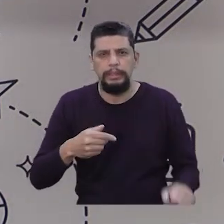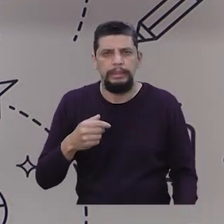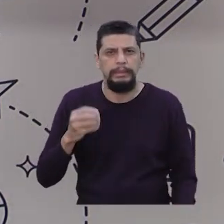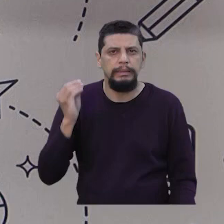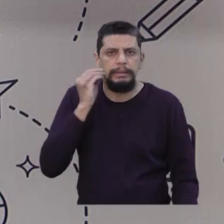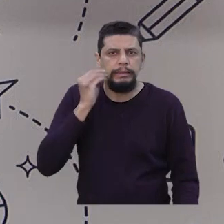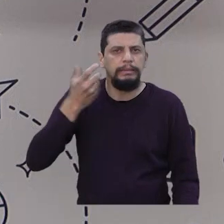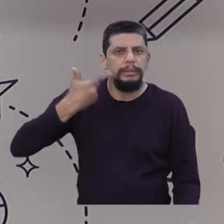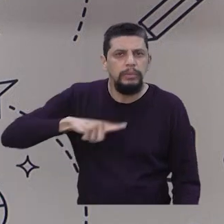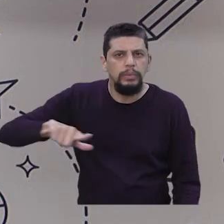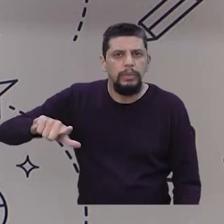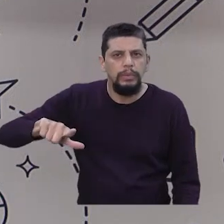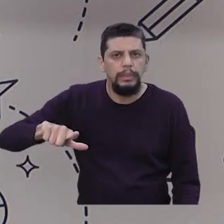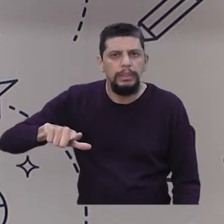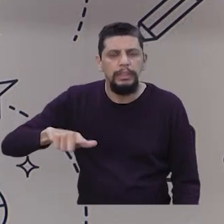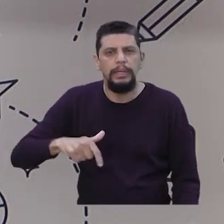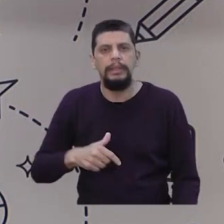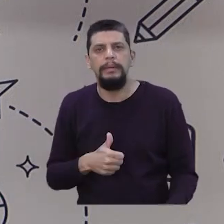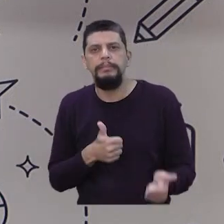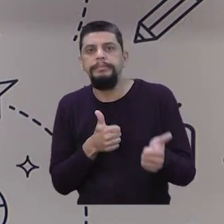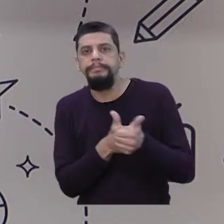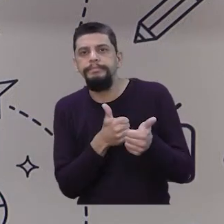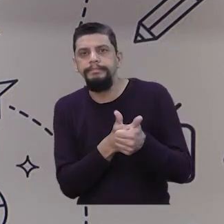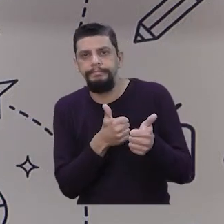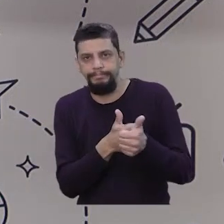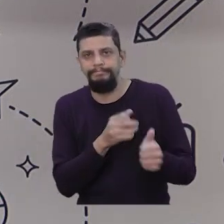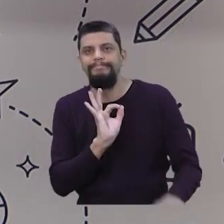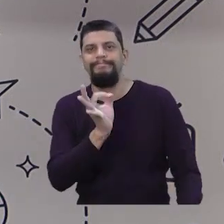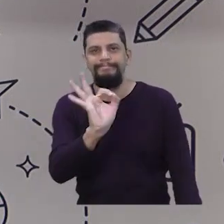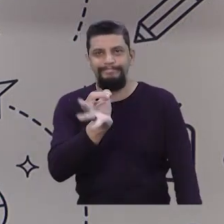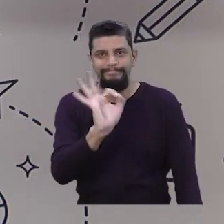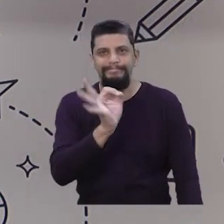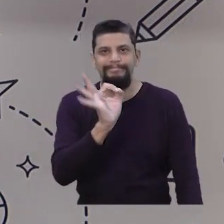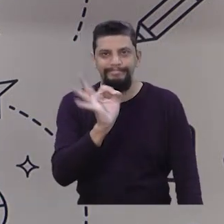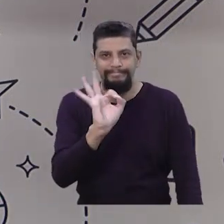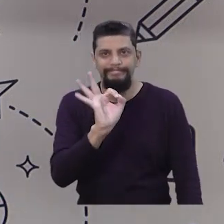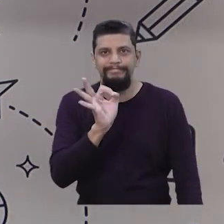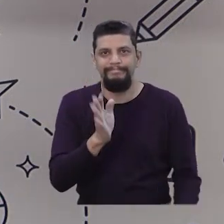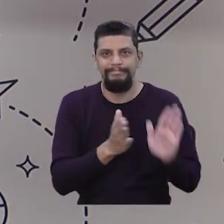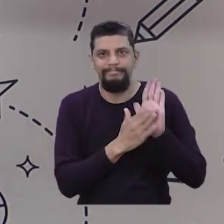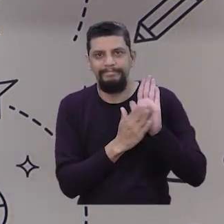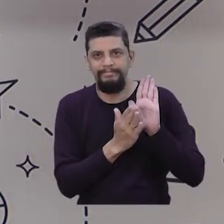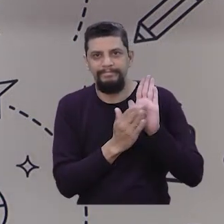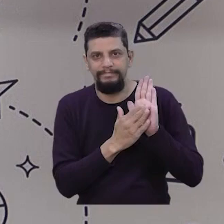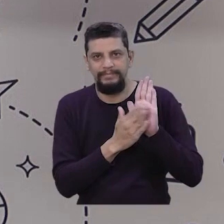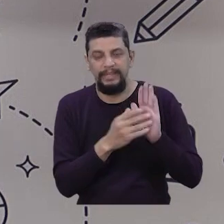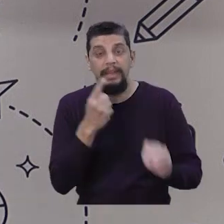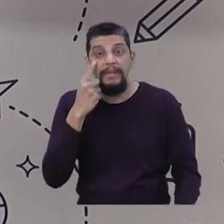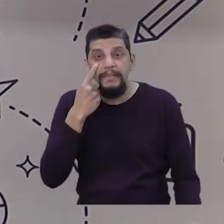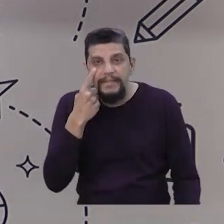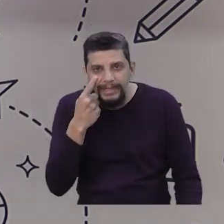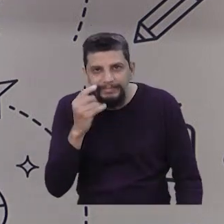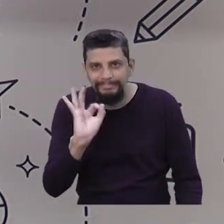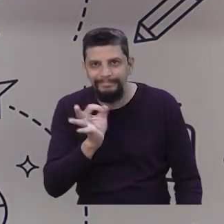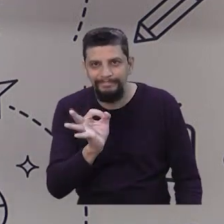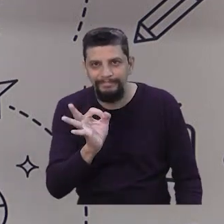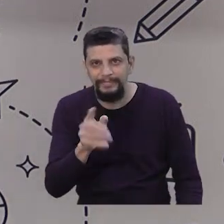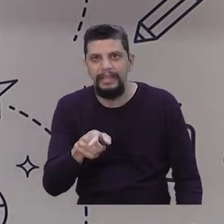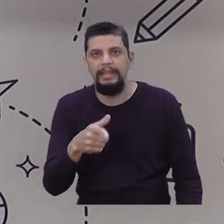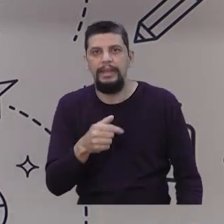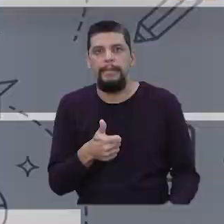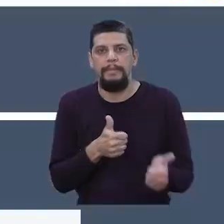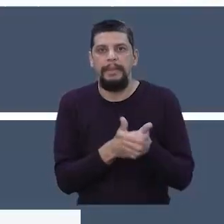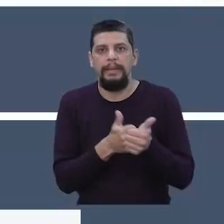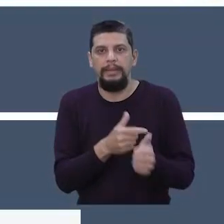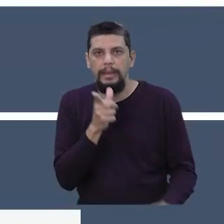novo. Ao lado do... Isso! Muito bem, eu ouvi. Ao lado do rio, você